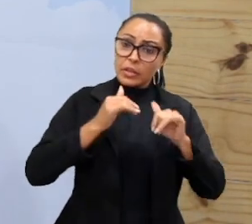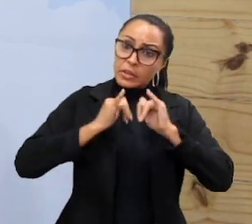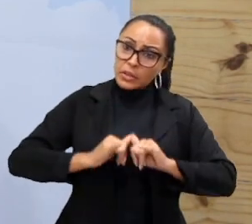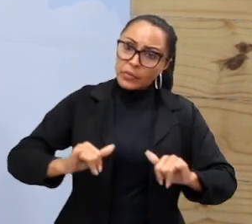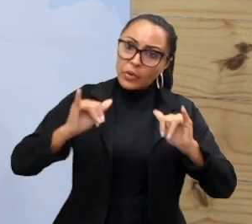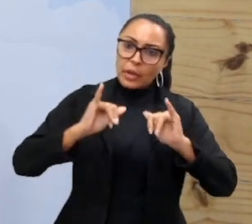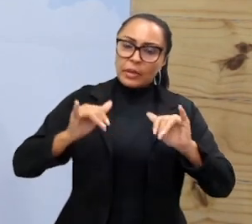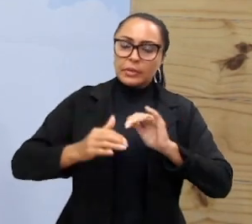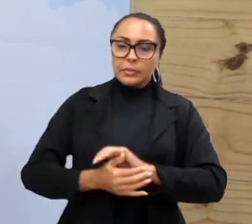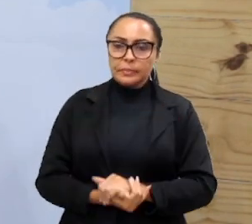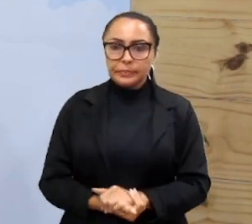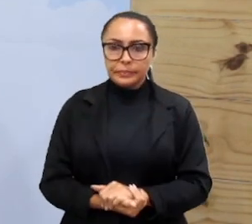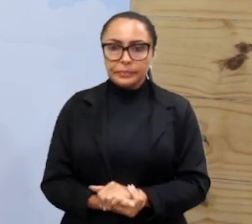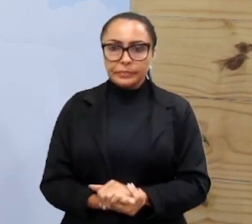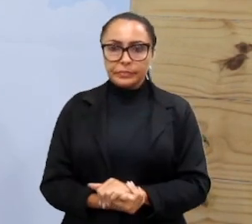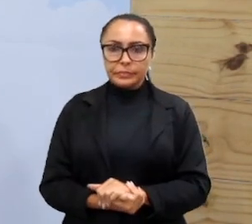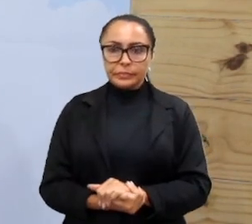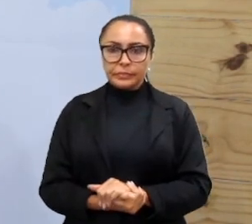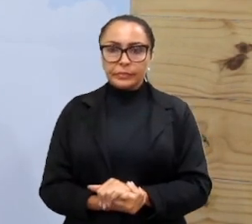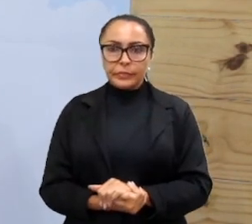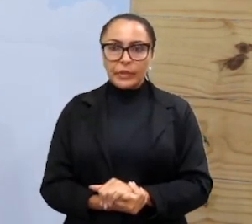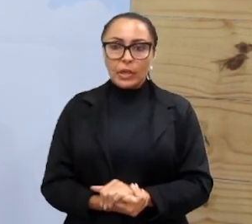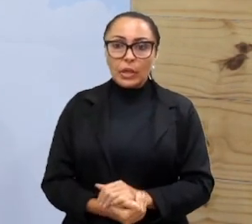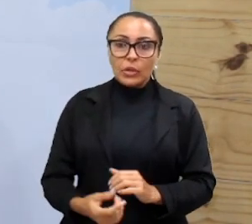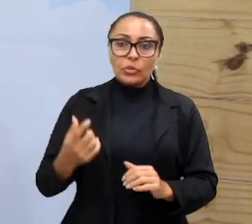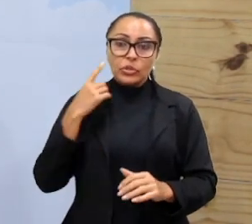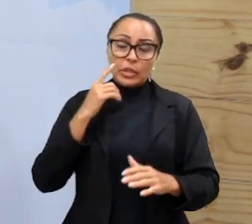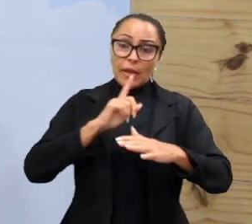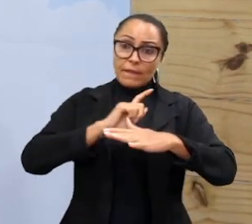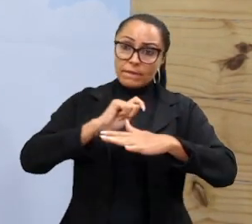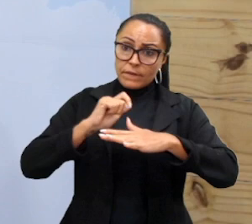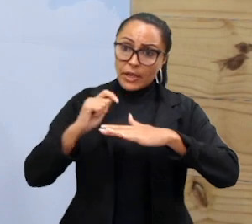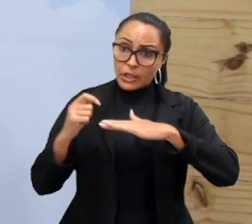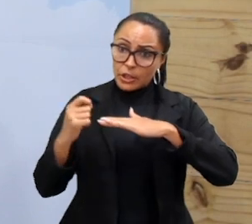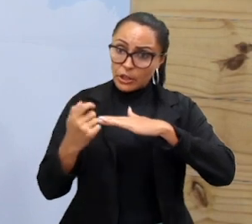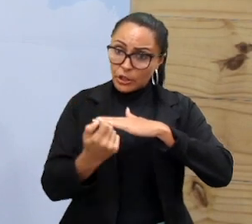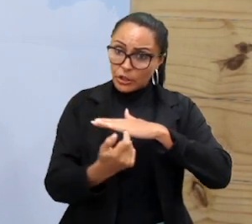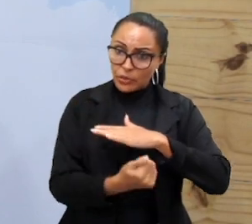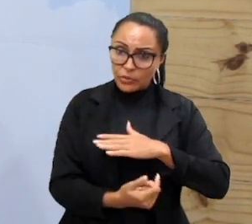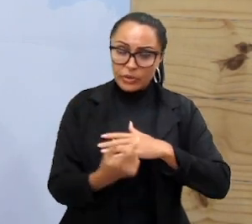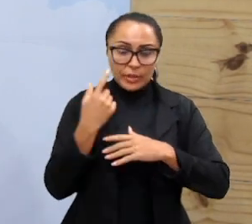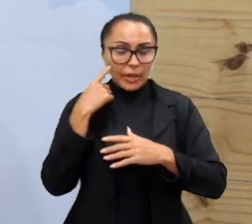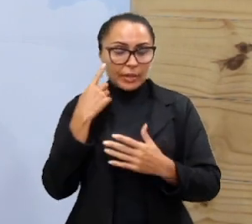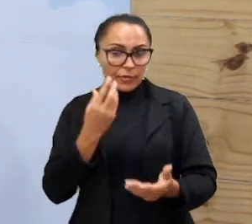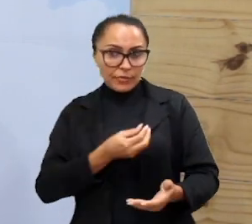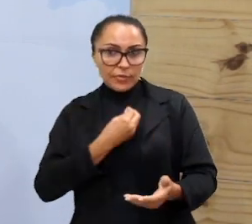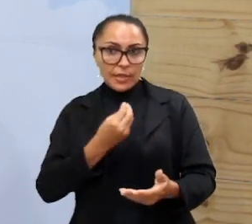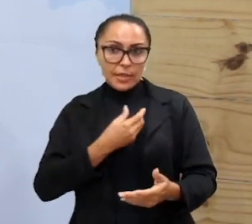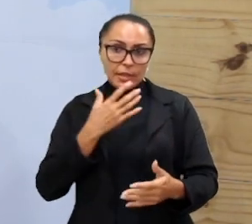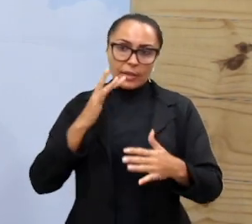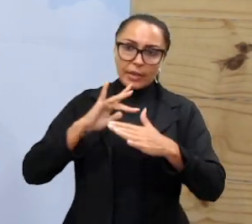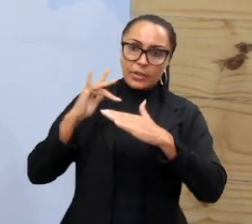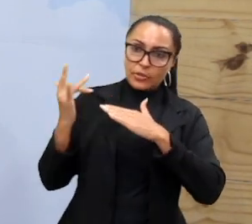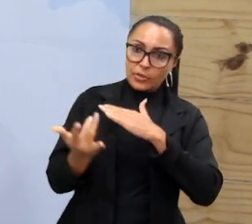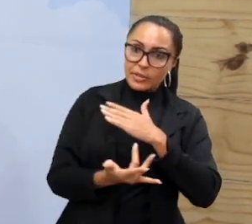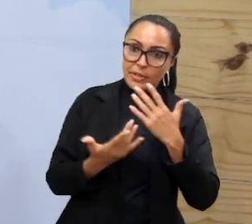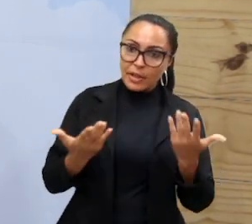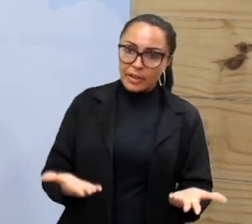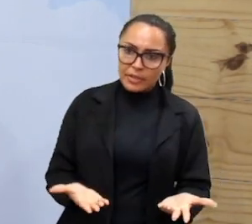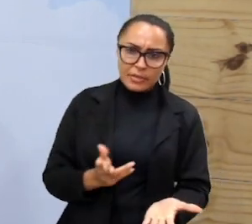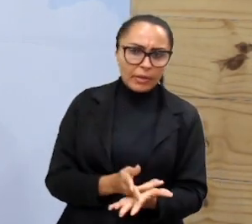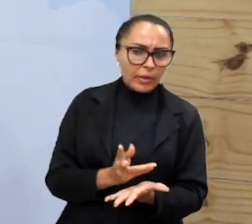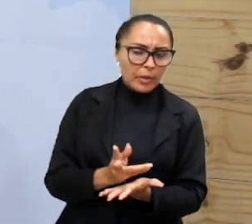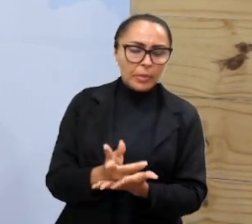No momento em que as fake news estão tão presentes na vida de todos nós, nas redes sociais o tempo todo, né, a